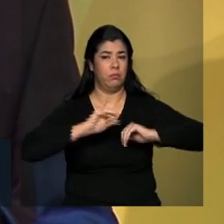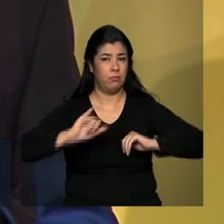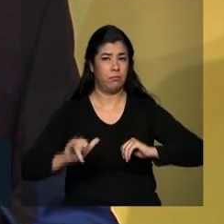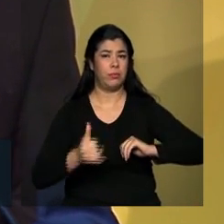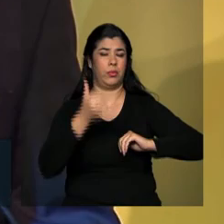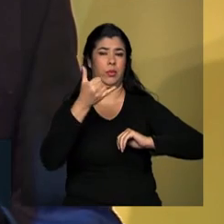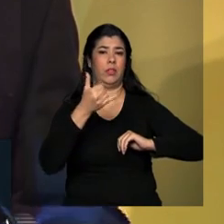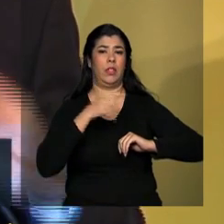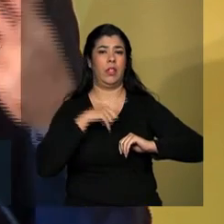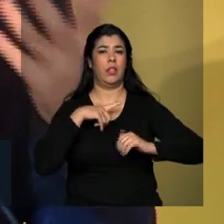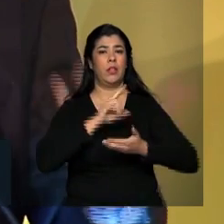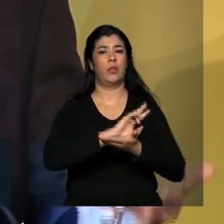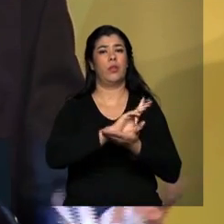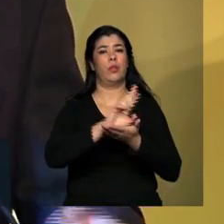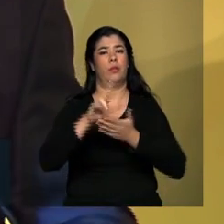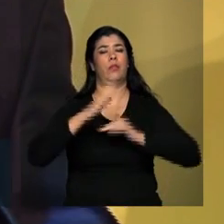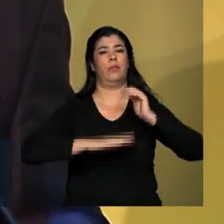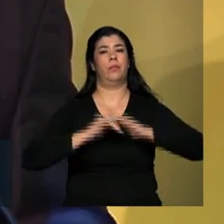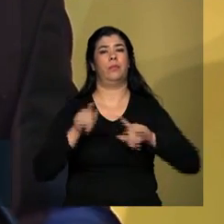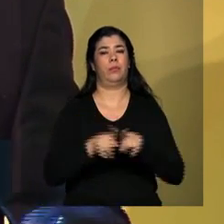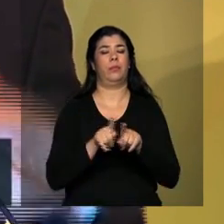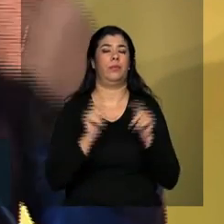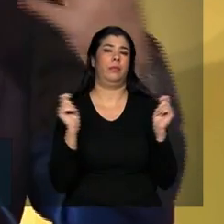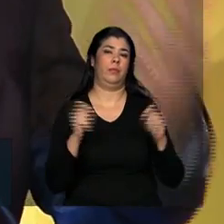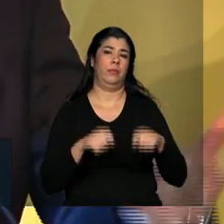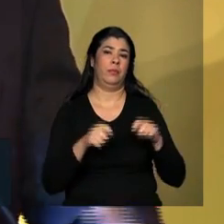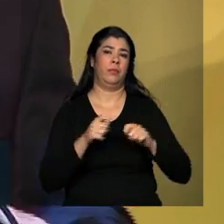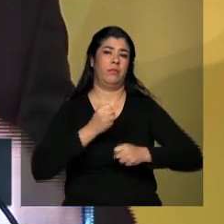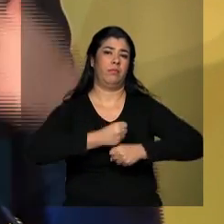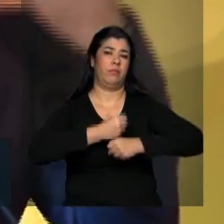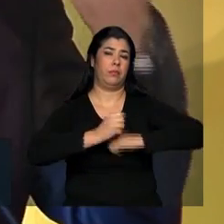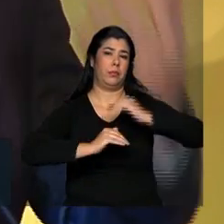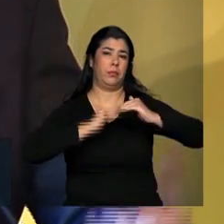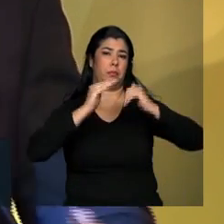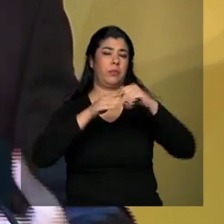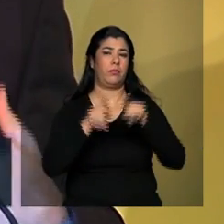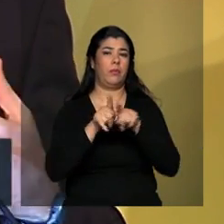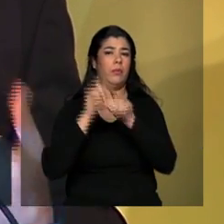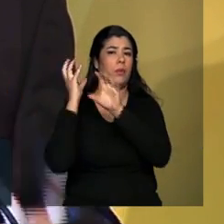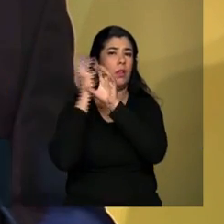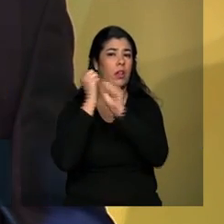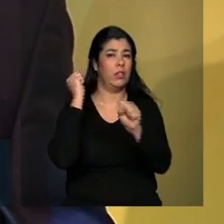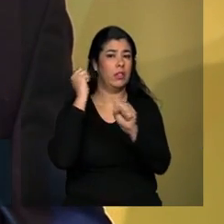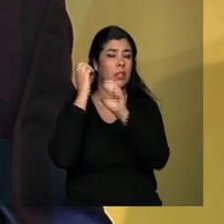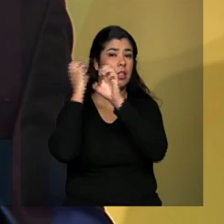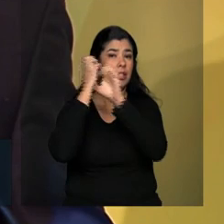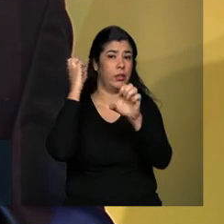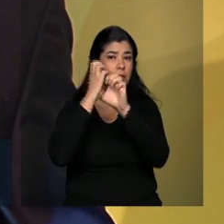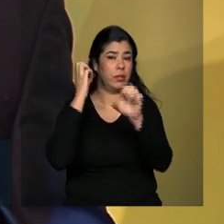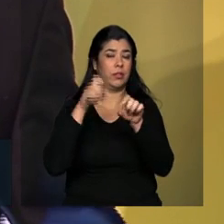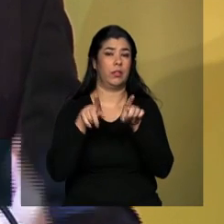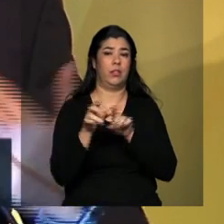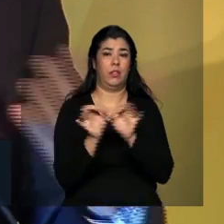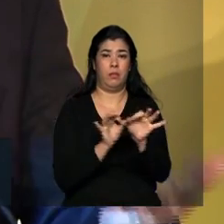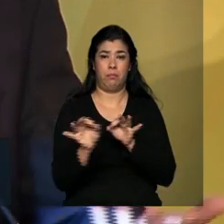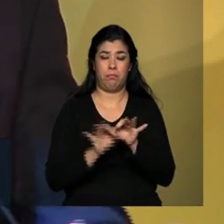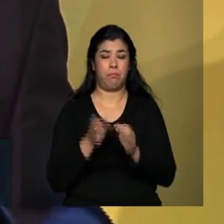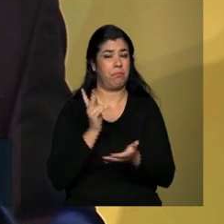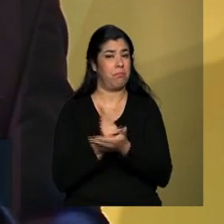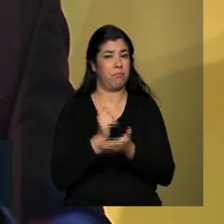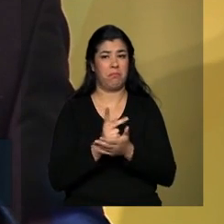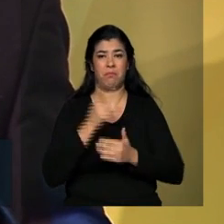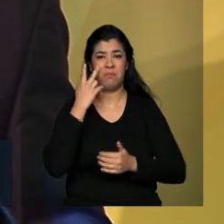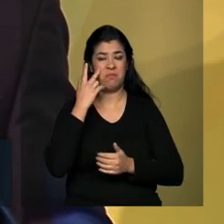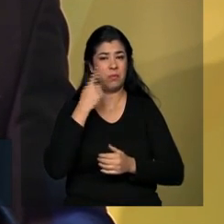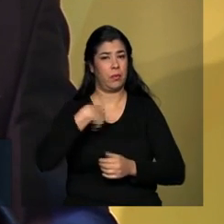e há muitos players do Brasil. A capacidade de construção do Brasil, de engenharia, de projetos, permanece a mesma.